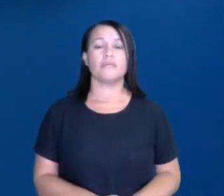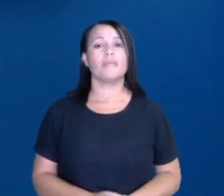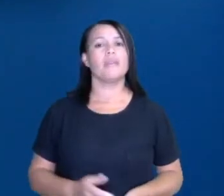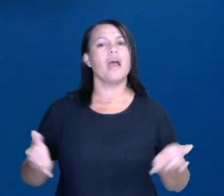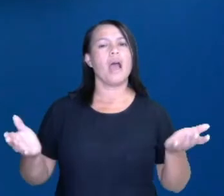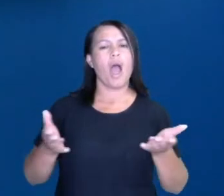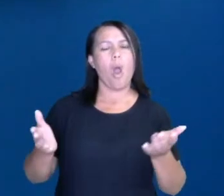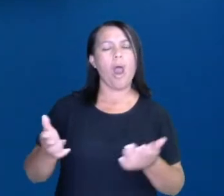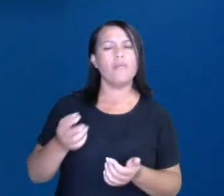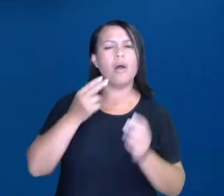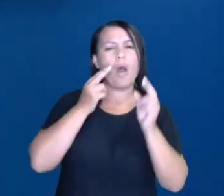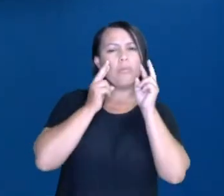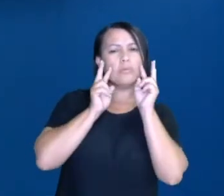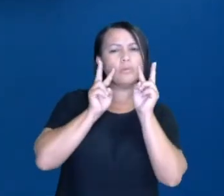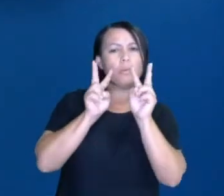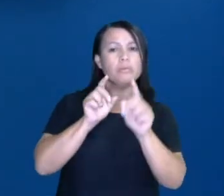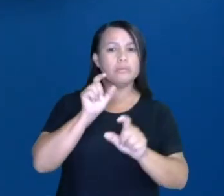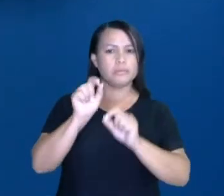Agora vamos observar